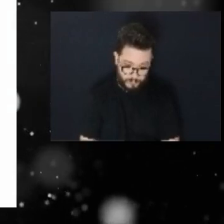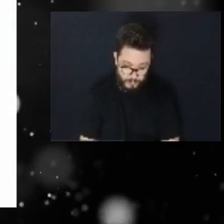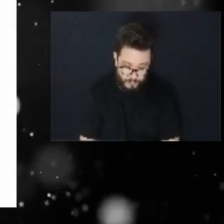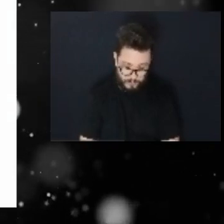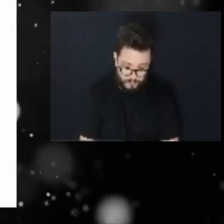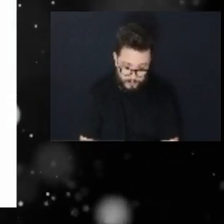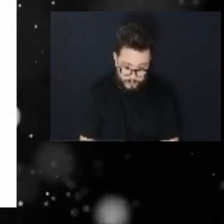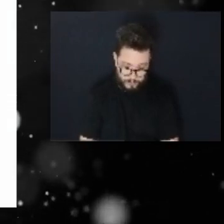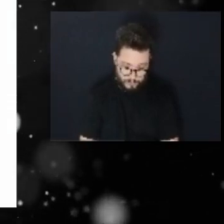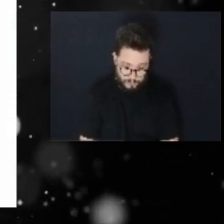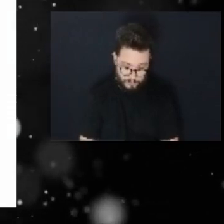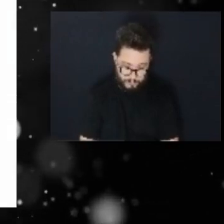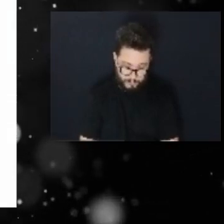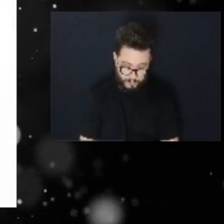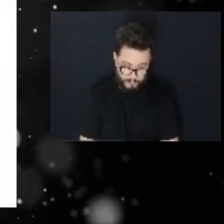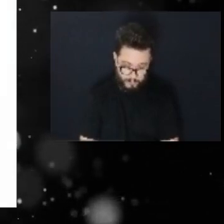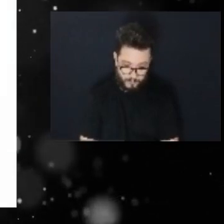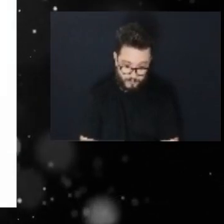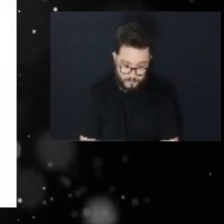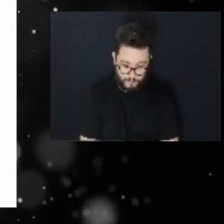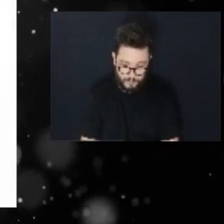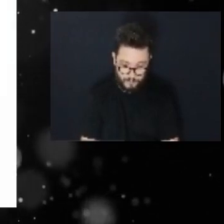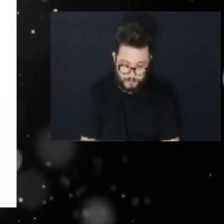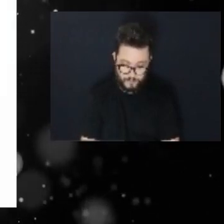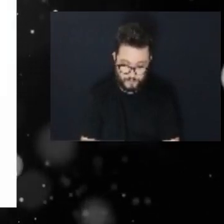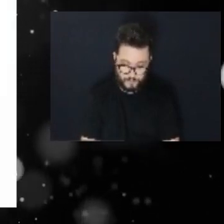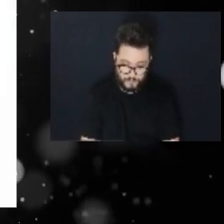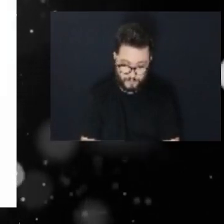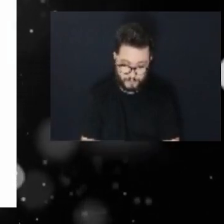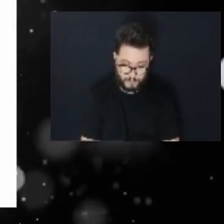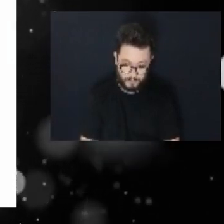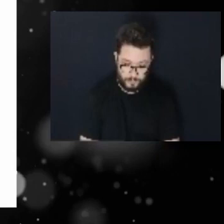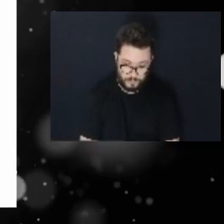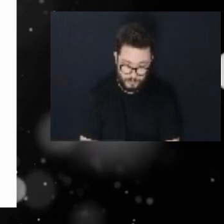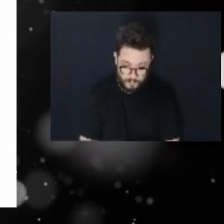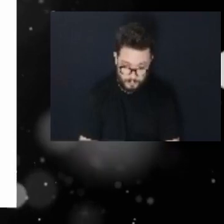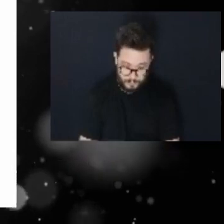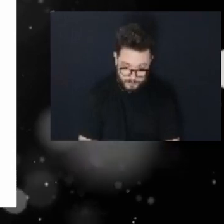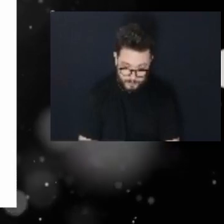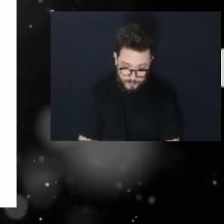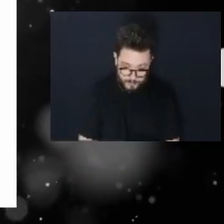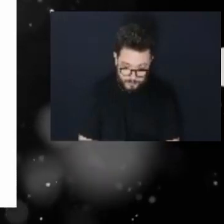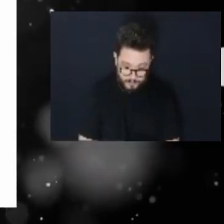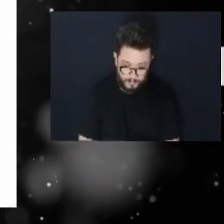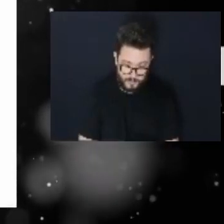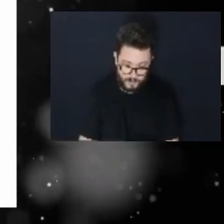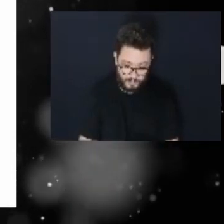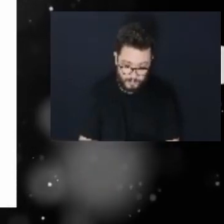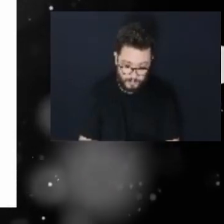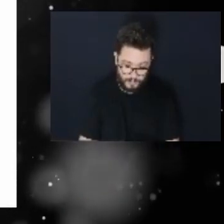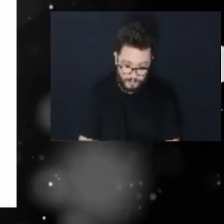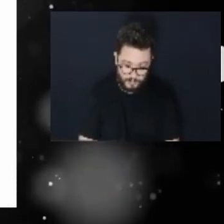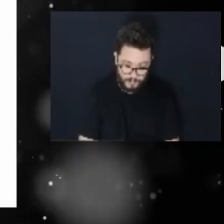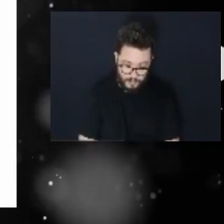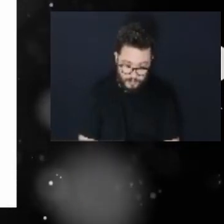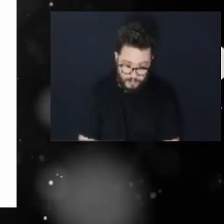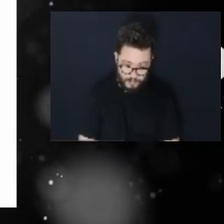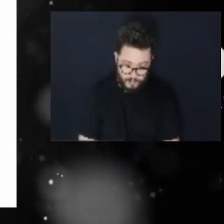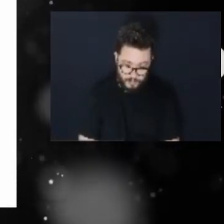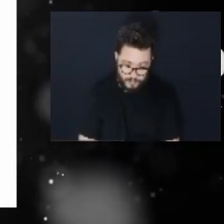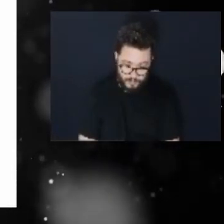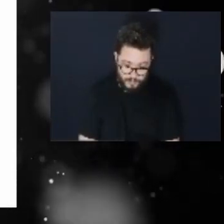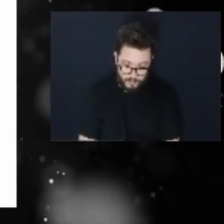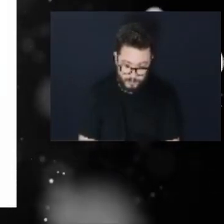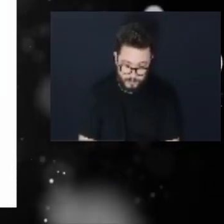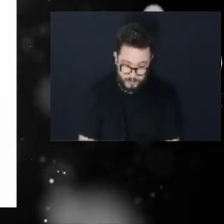esse realizado pelos Vozes da Educação em agosto do ano passado. Na verdade, um pseudo-estudo, isso não pode ser considerado um estudo,